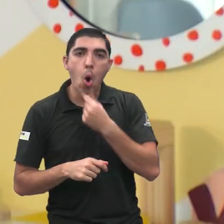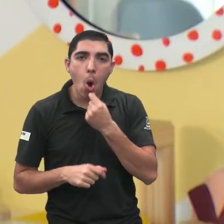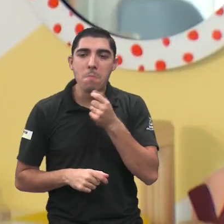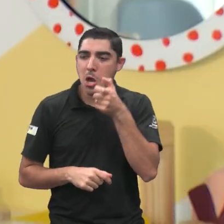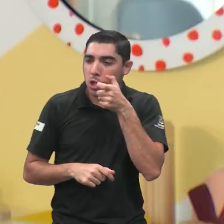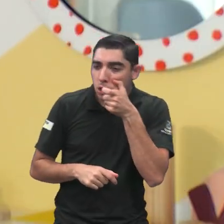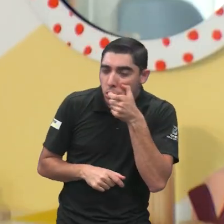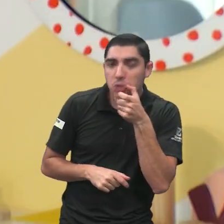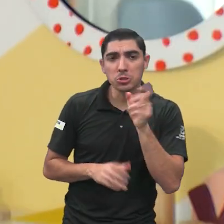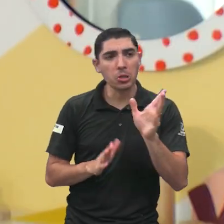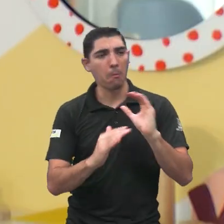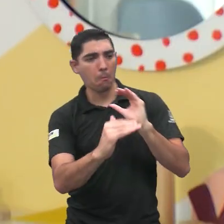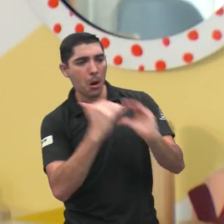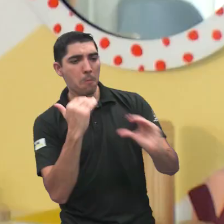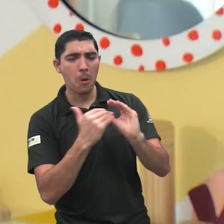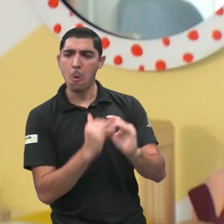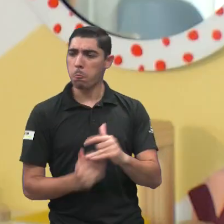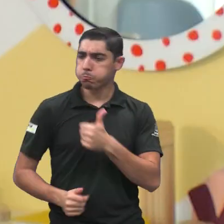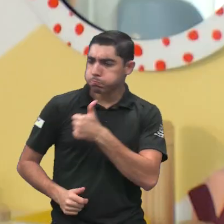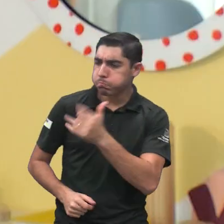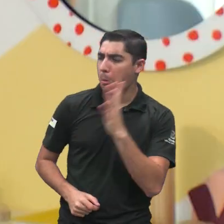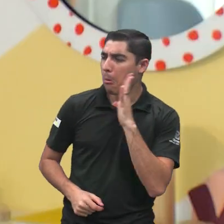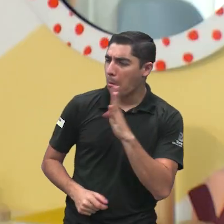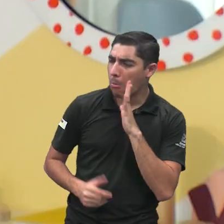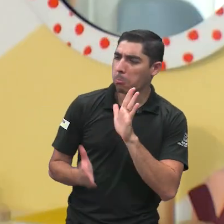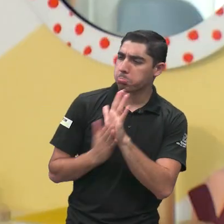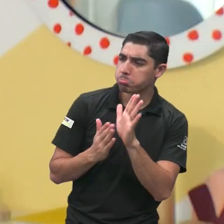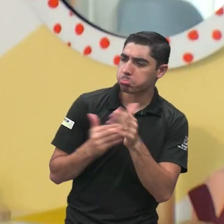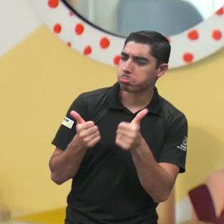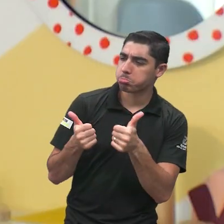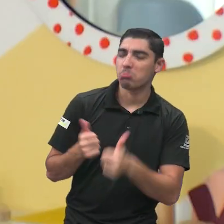que mandaram mensagens falando: pô, que legal.